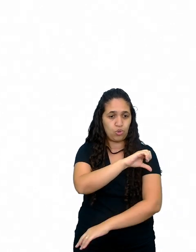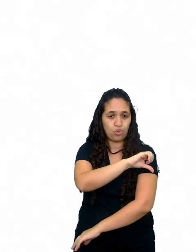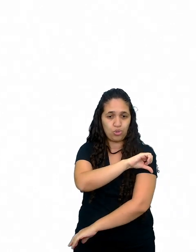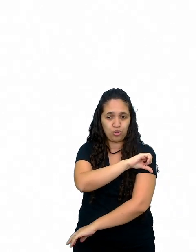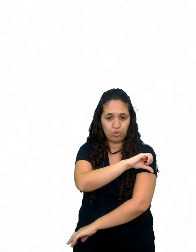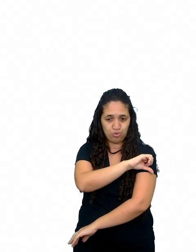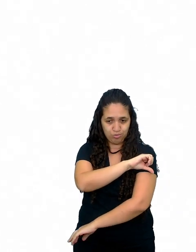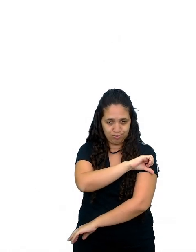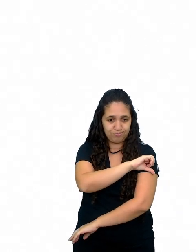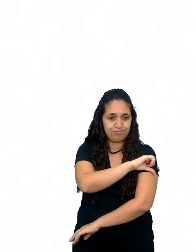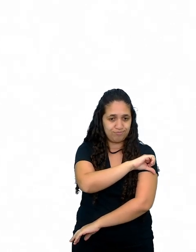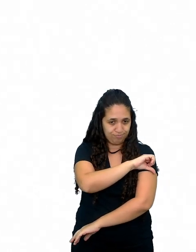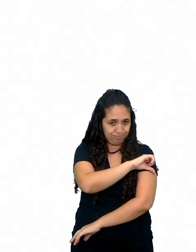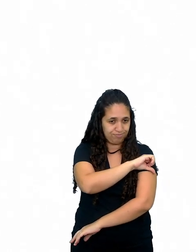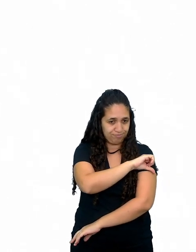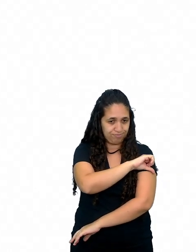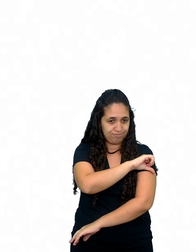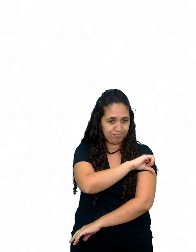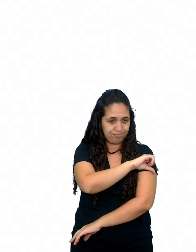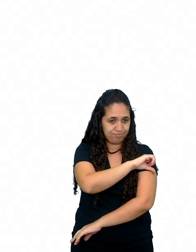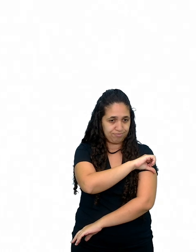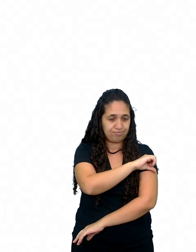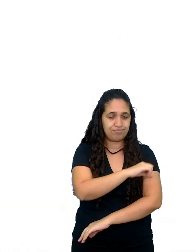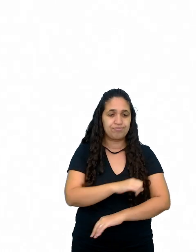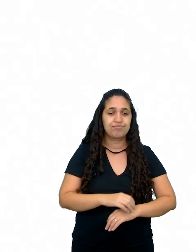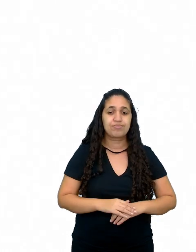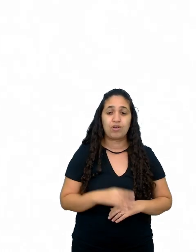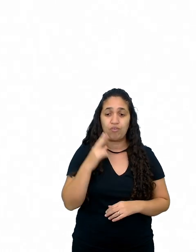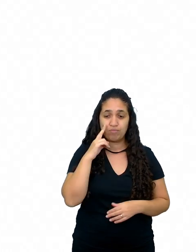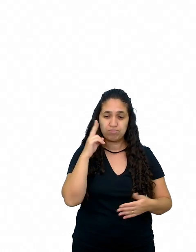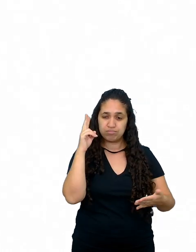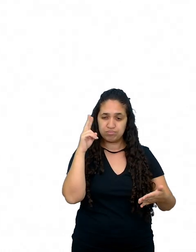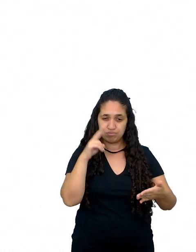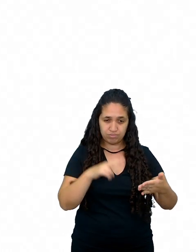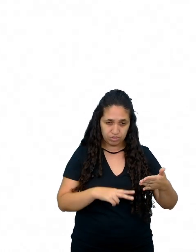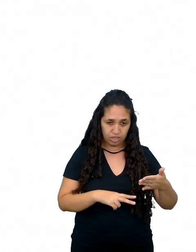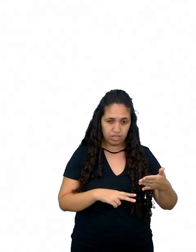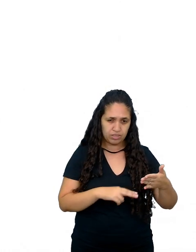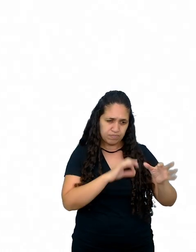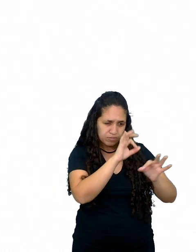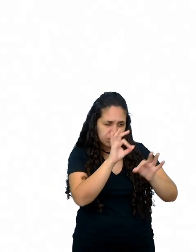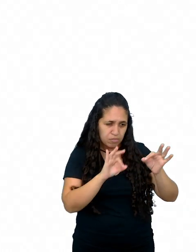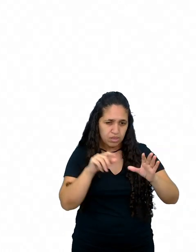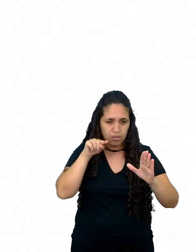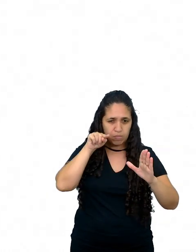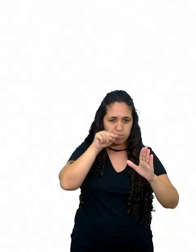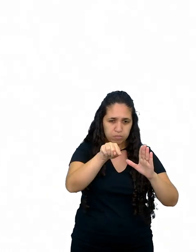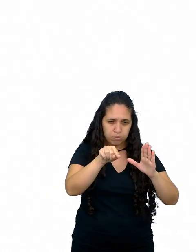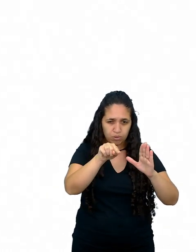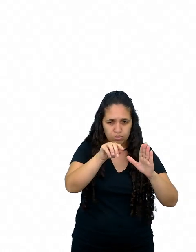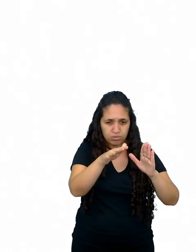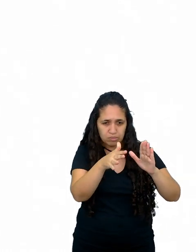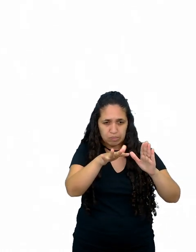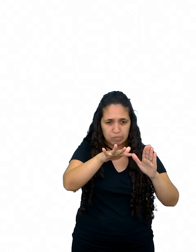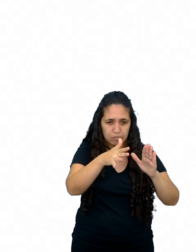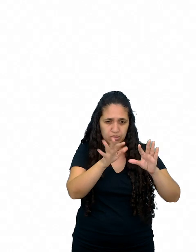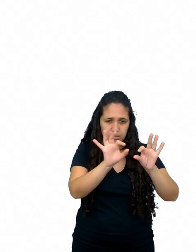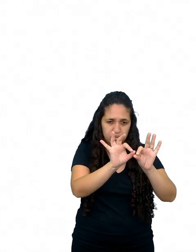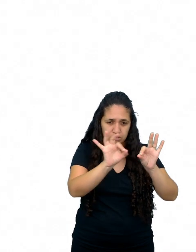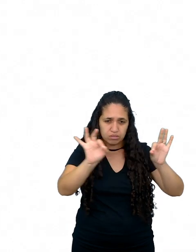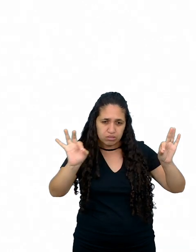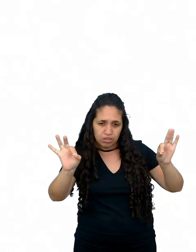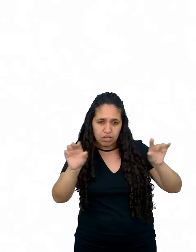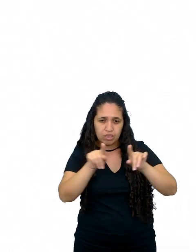anos finais do ensino fundamental. Vou ler. Determinar o ponto médio de um segmento de reta e